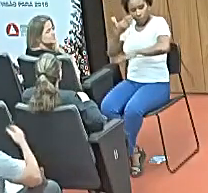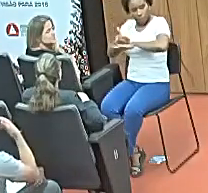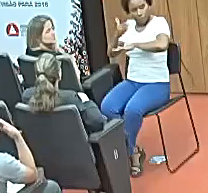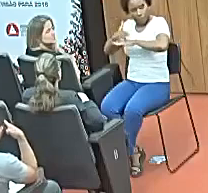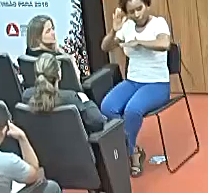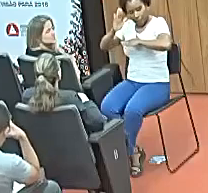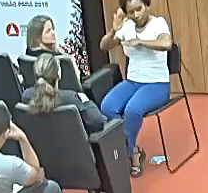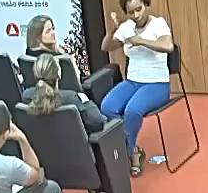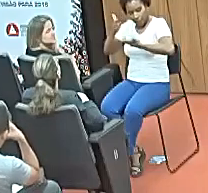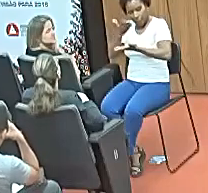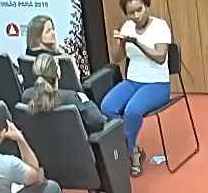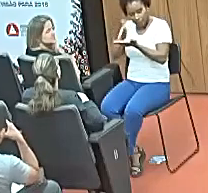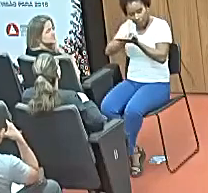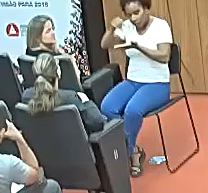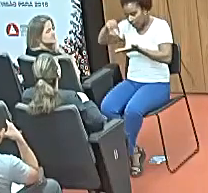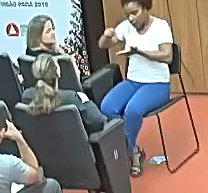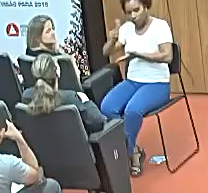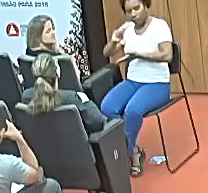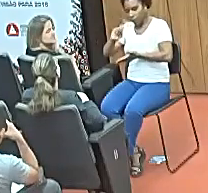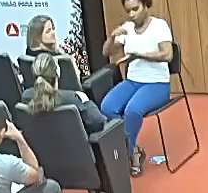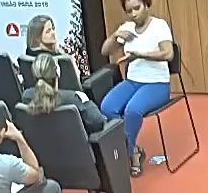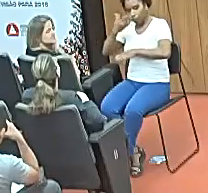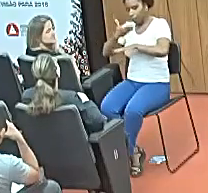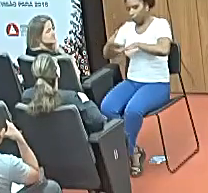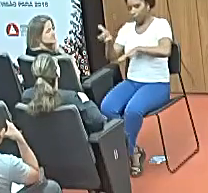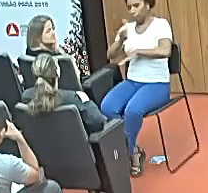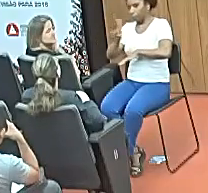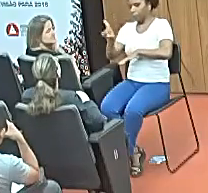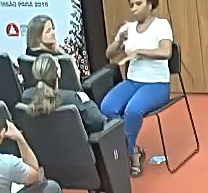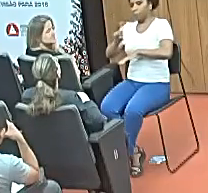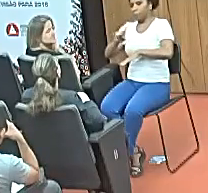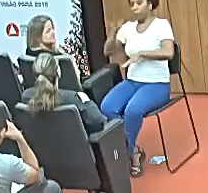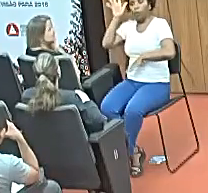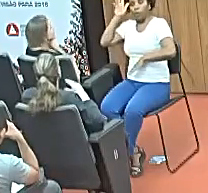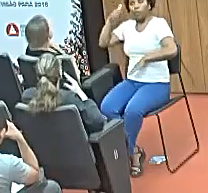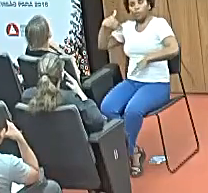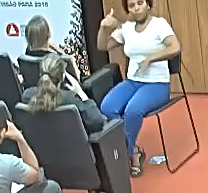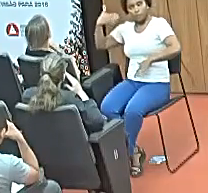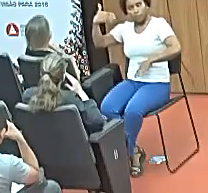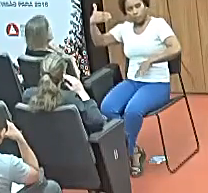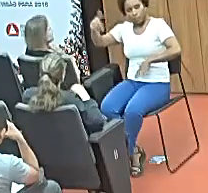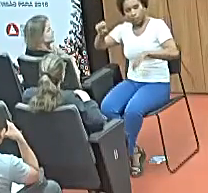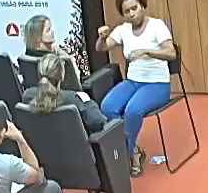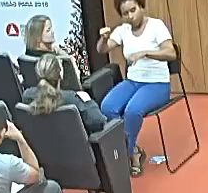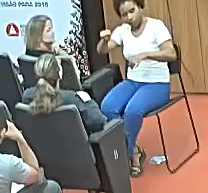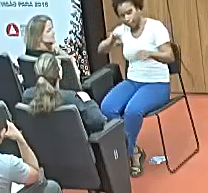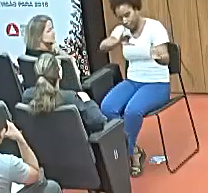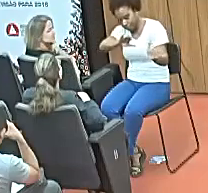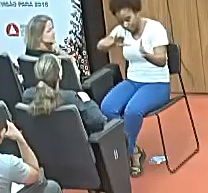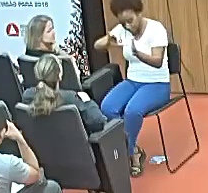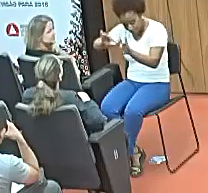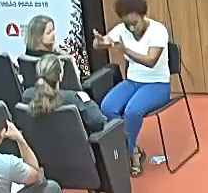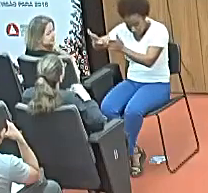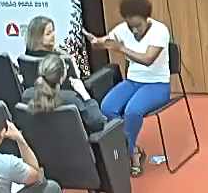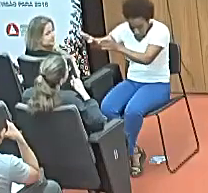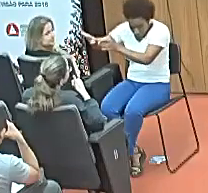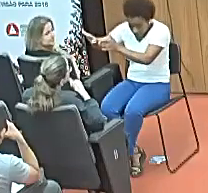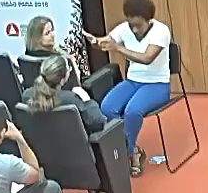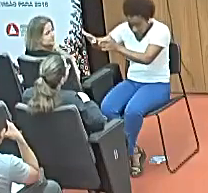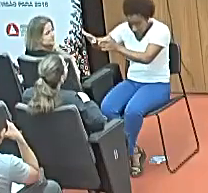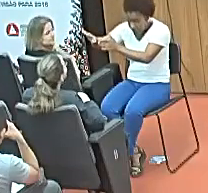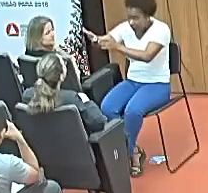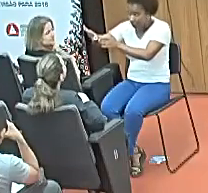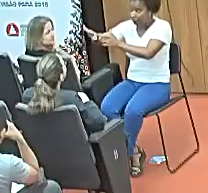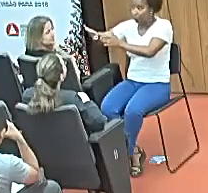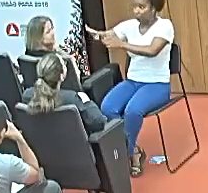nado sou nascido na cidade de minas novas e há quase dez anos